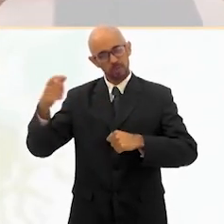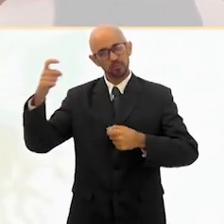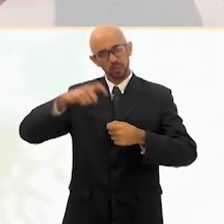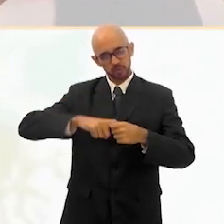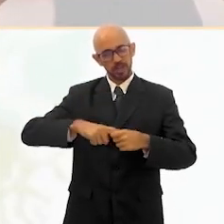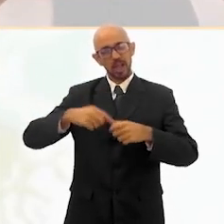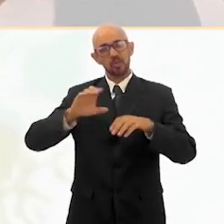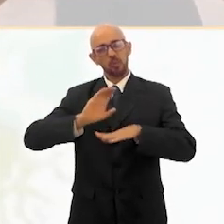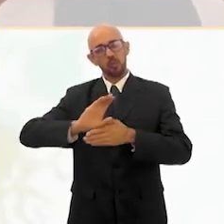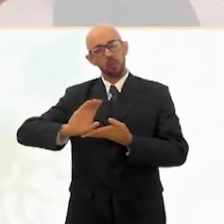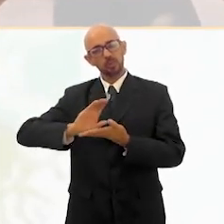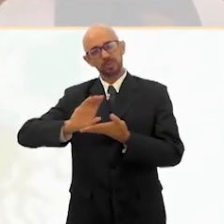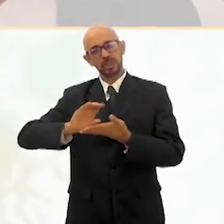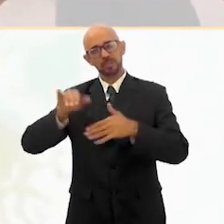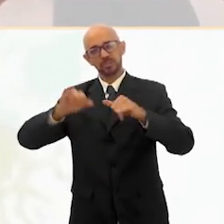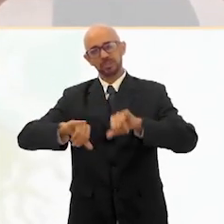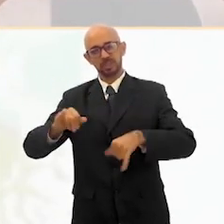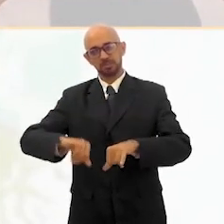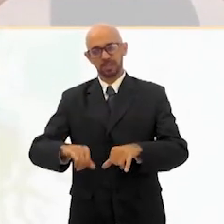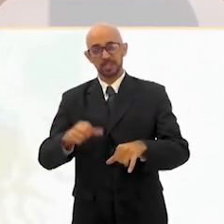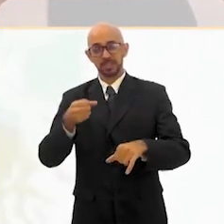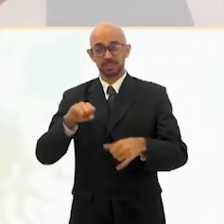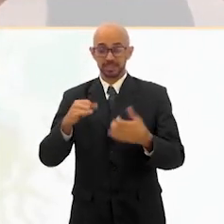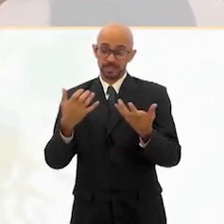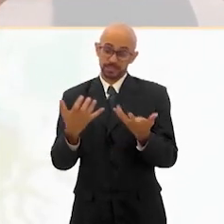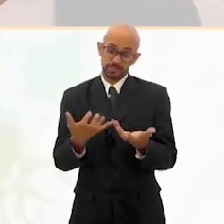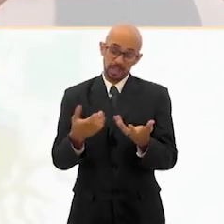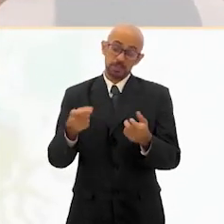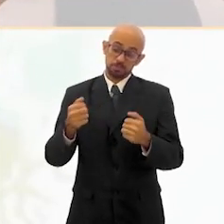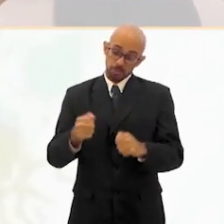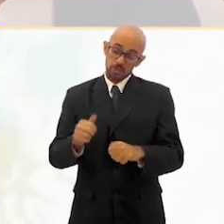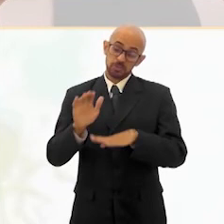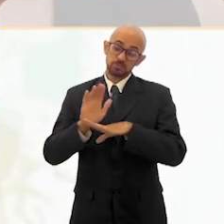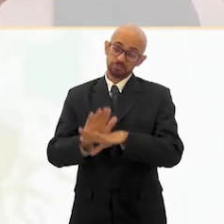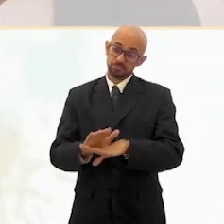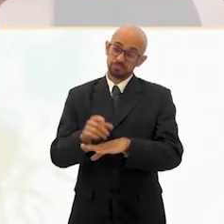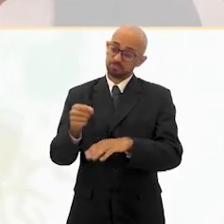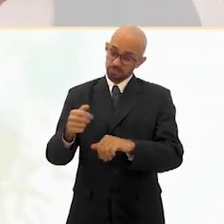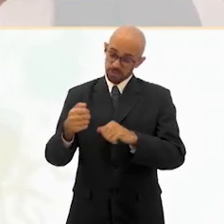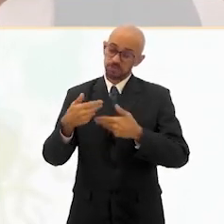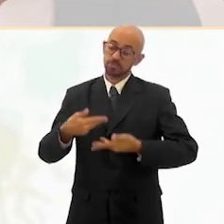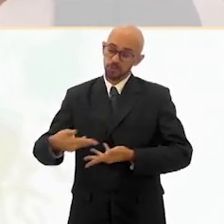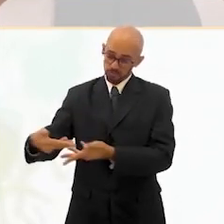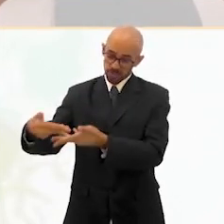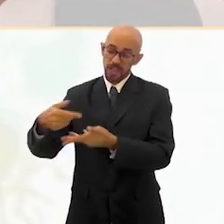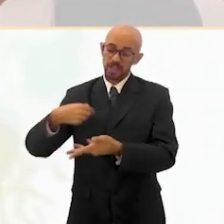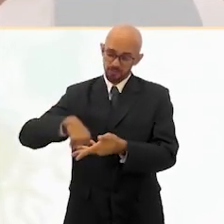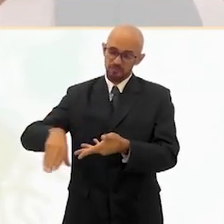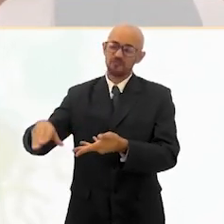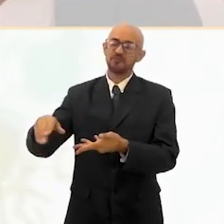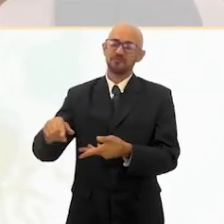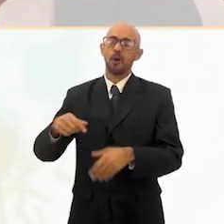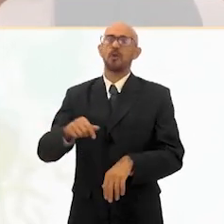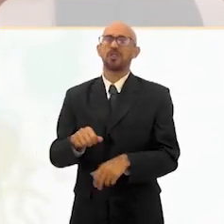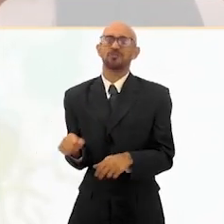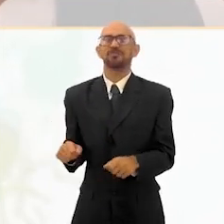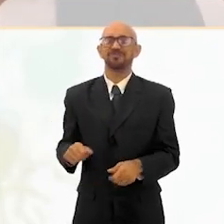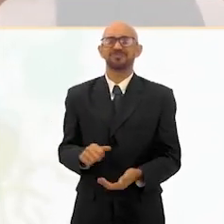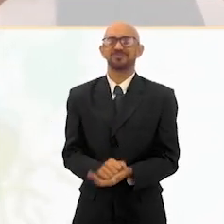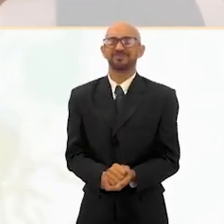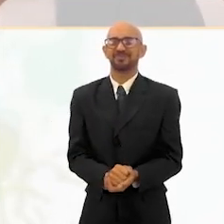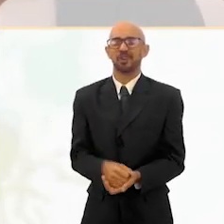Química. E sempre que quiserem que eu puder contribuir, pode chamar a gente, que a gente vai vir com toda a certeza